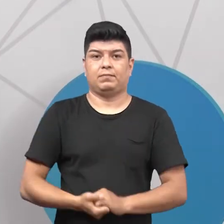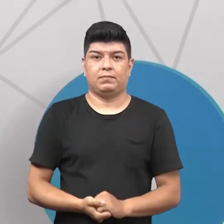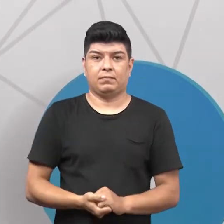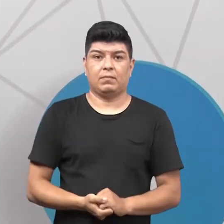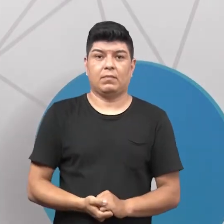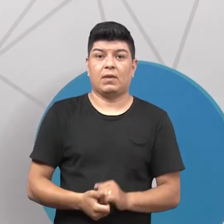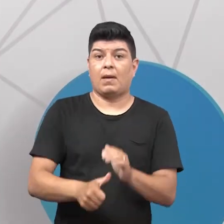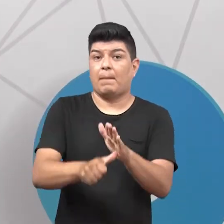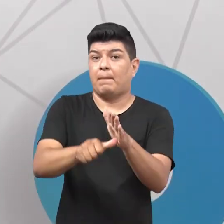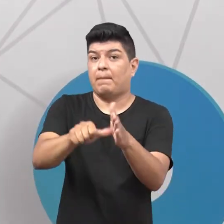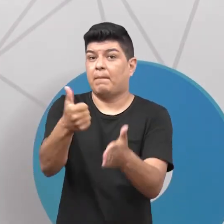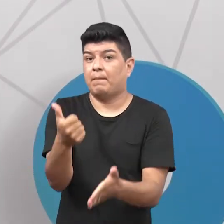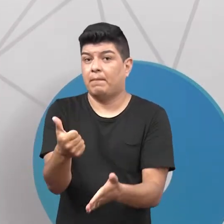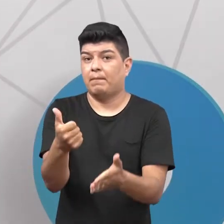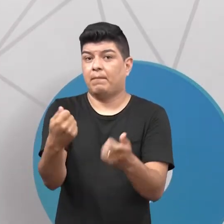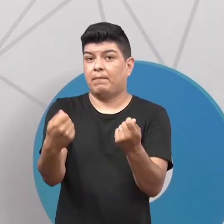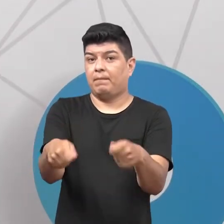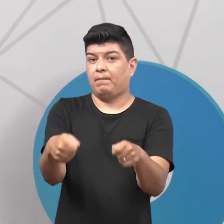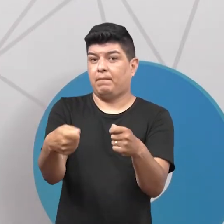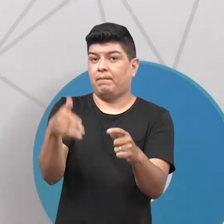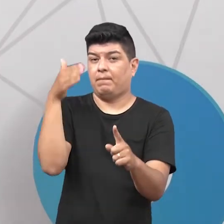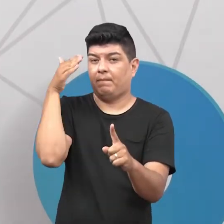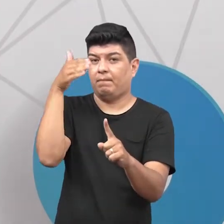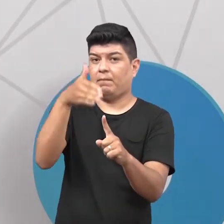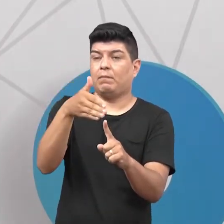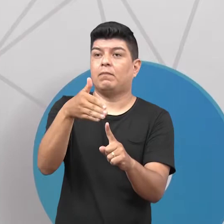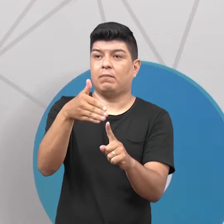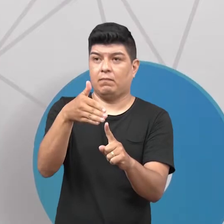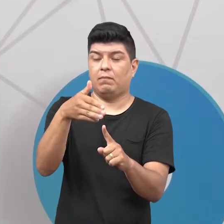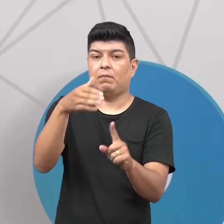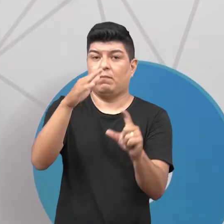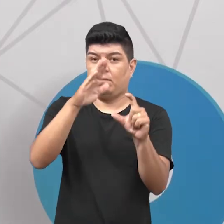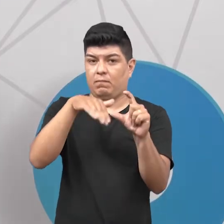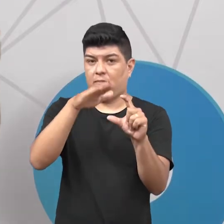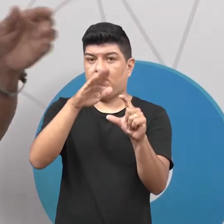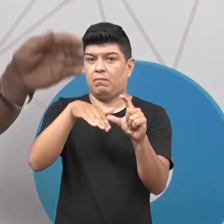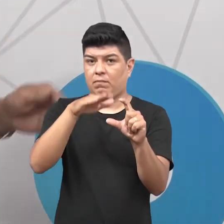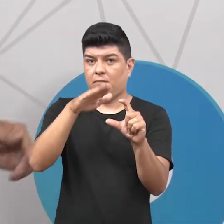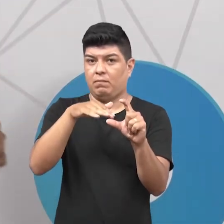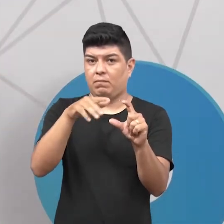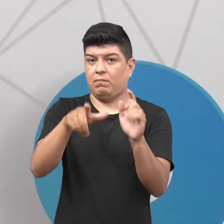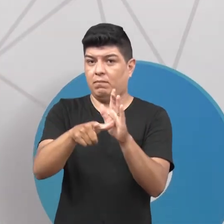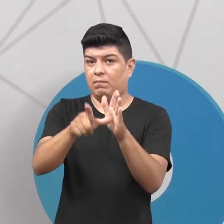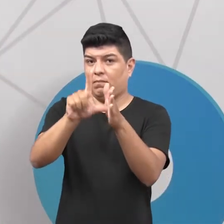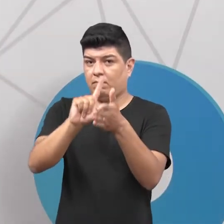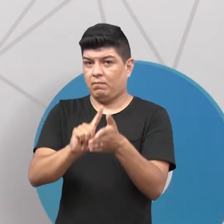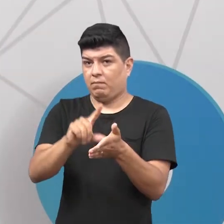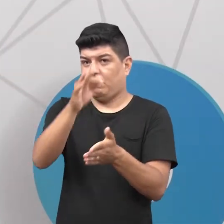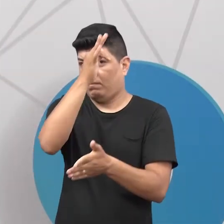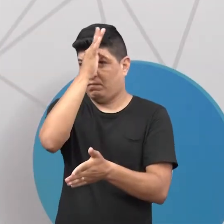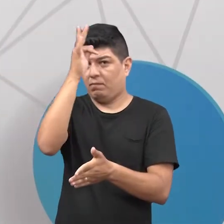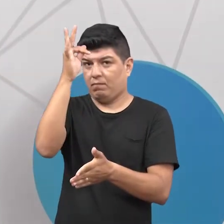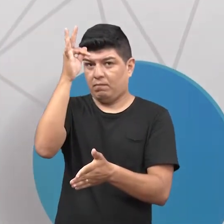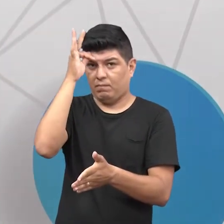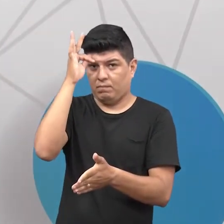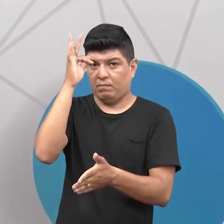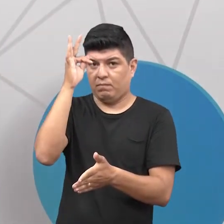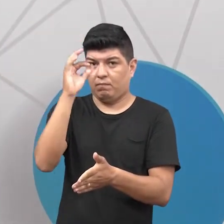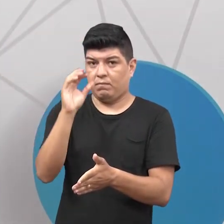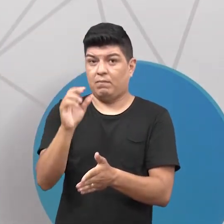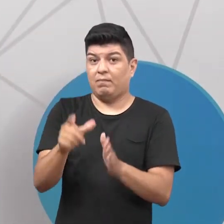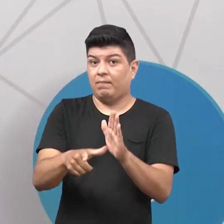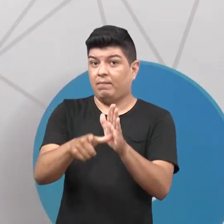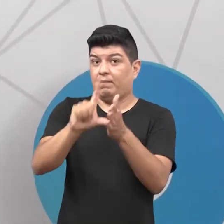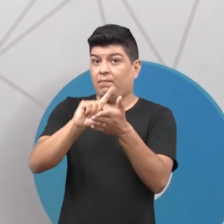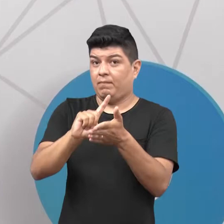a primeira coisa que nós precisamos enfatizar é que mesmo o mito tendo antecedido a filosofia, isto é, tenha vindo antes